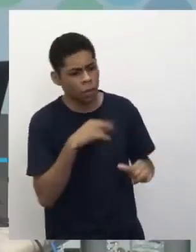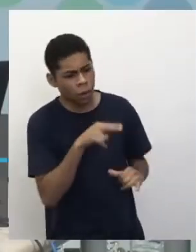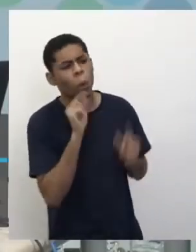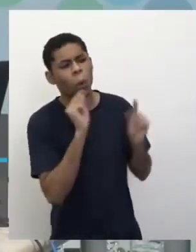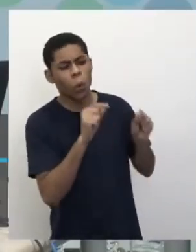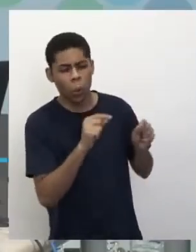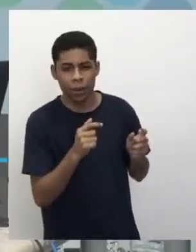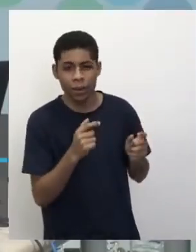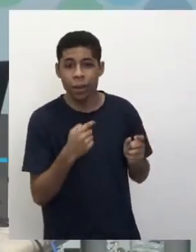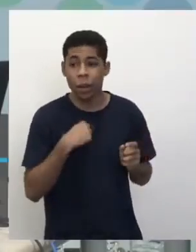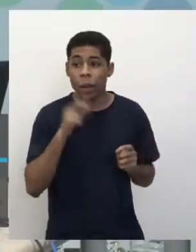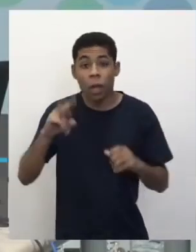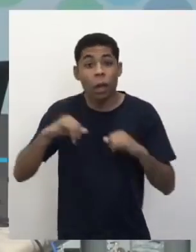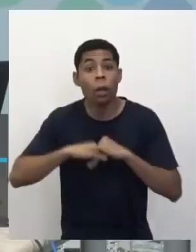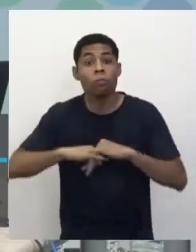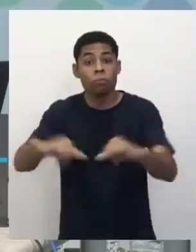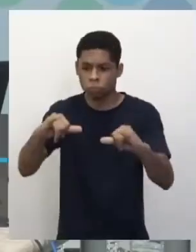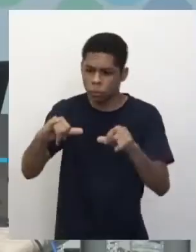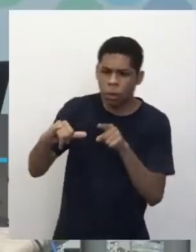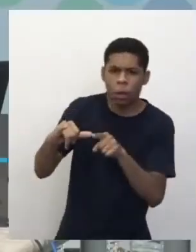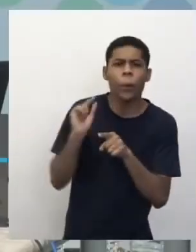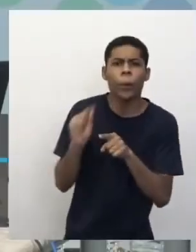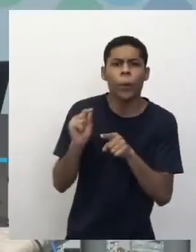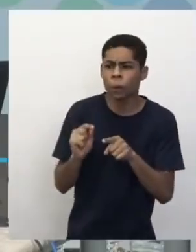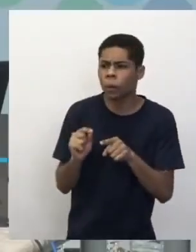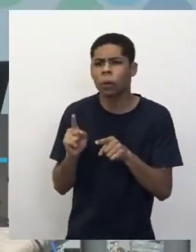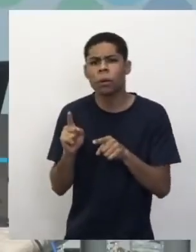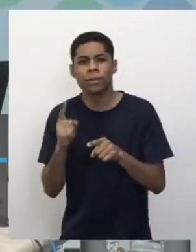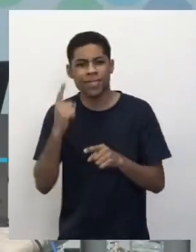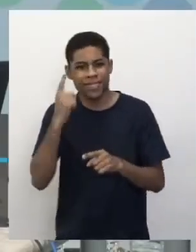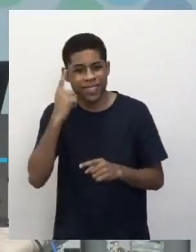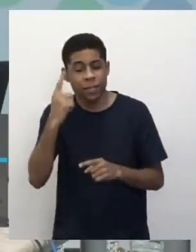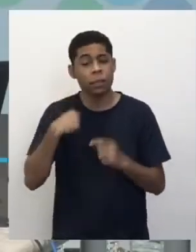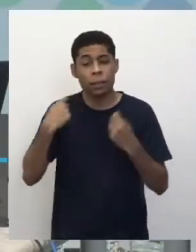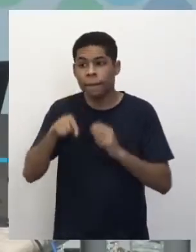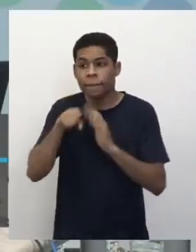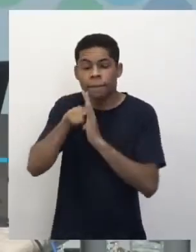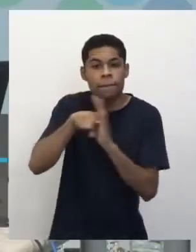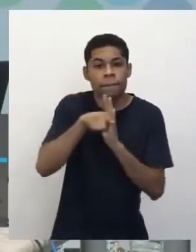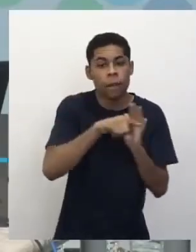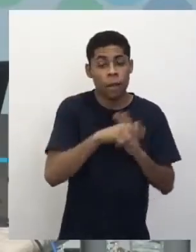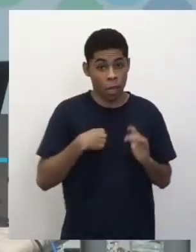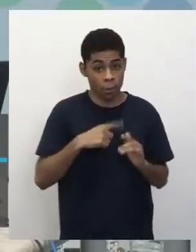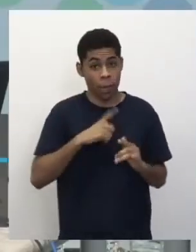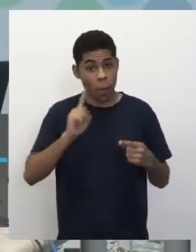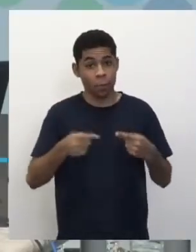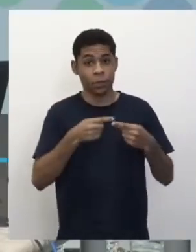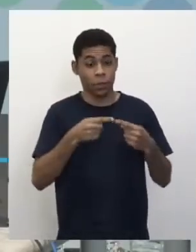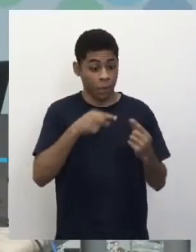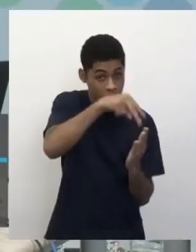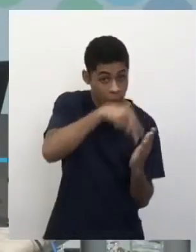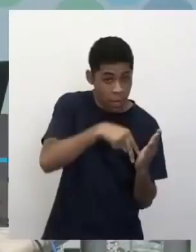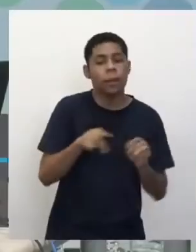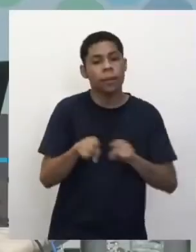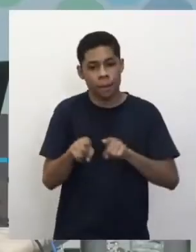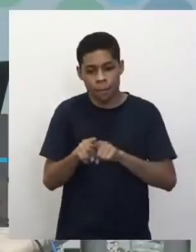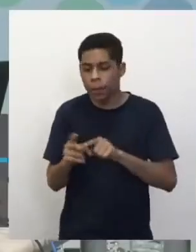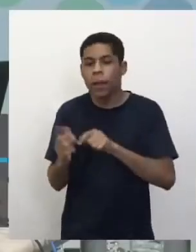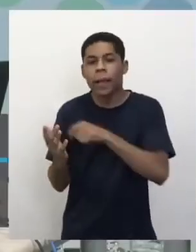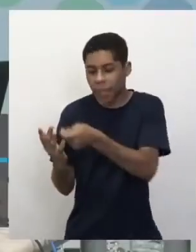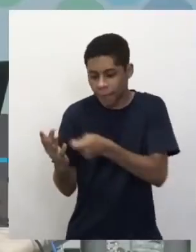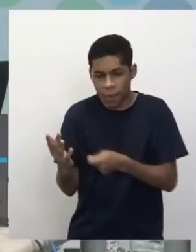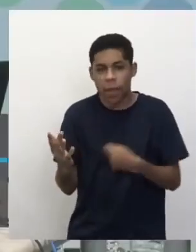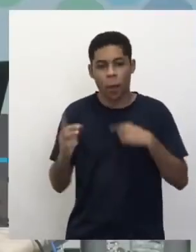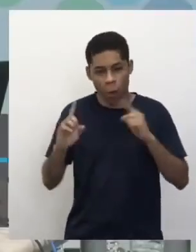eu vou ler uma notícia, o que eu vou procurar? Um artigo de opinião. Então, eu tenho objetivos ao ler e tenho objetivos ao